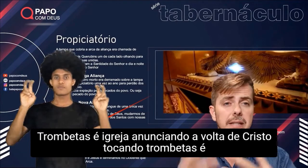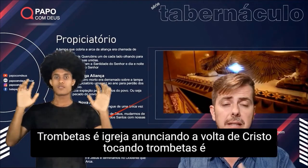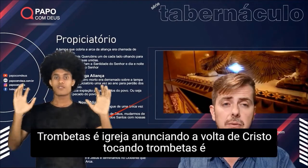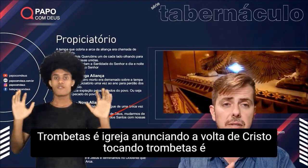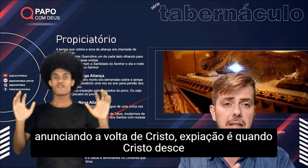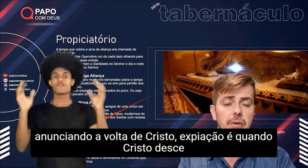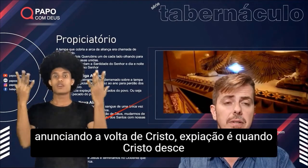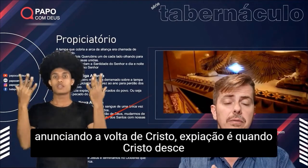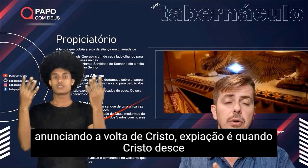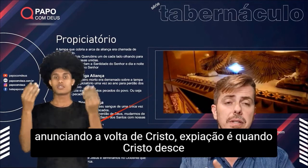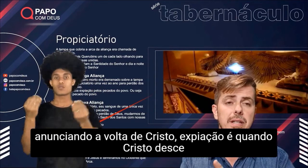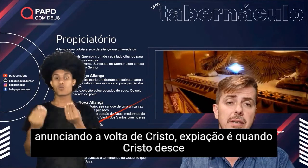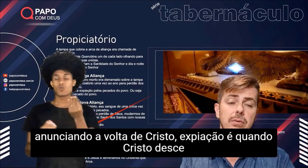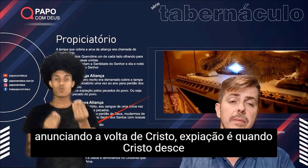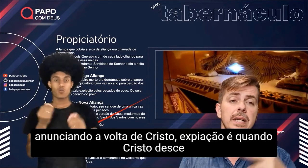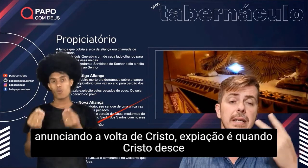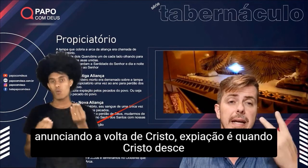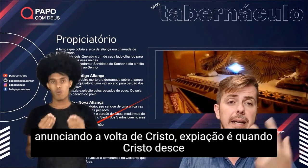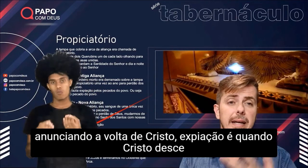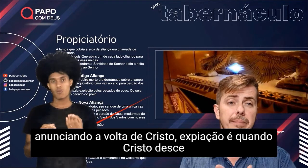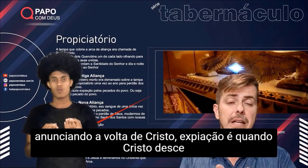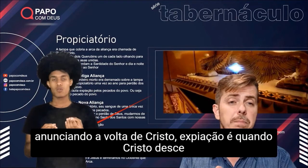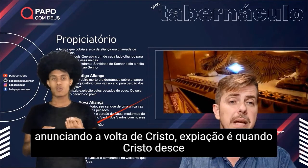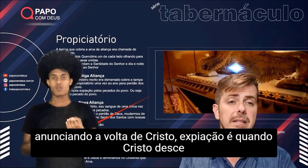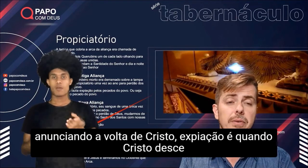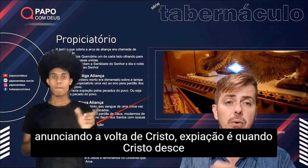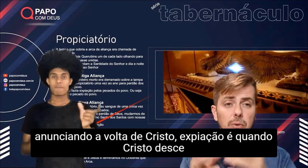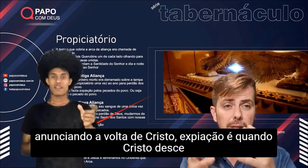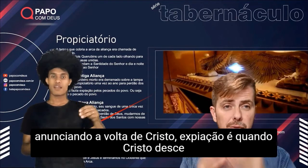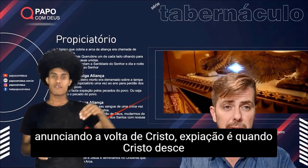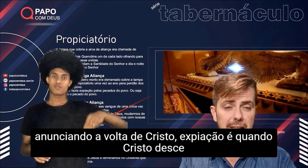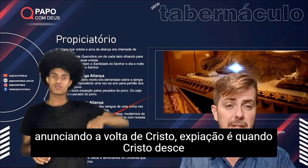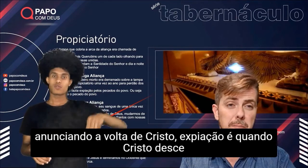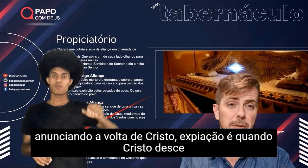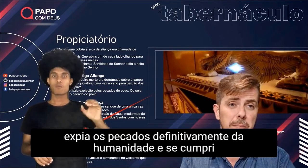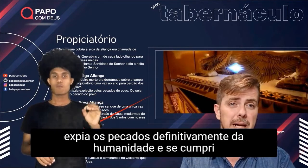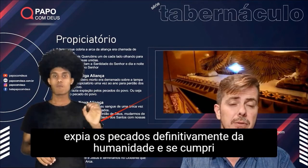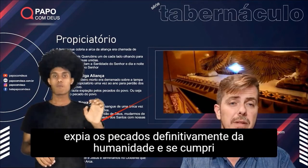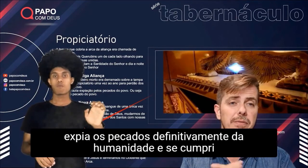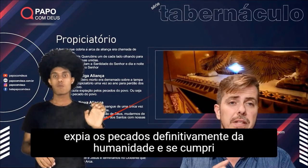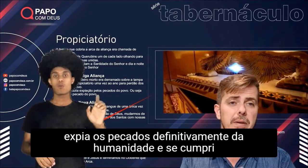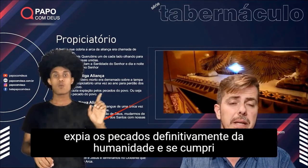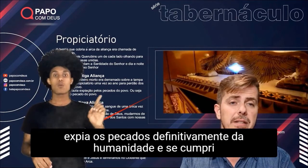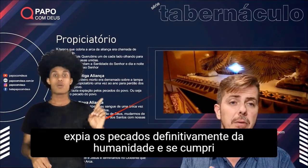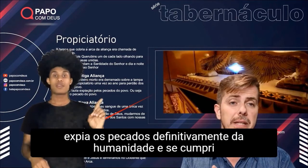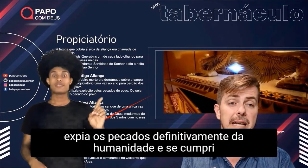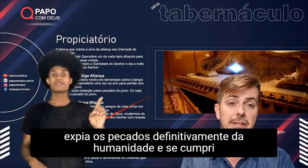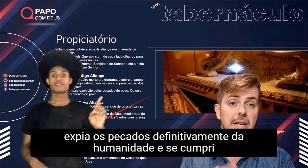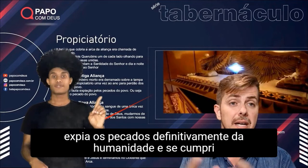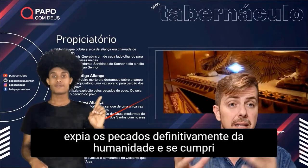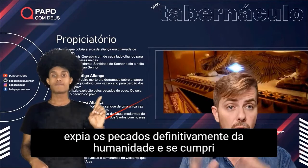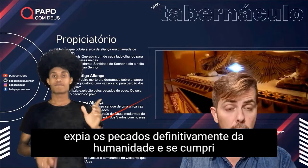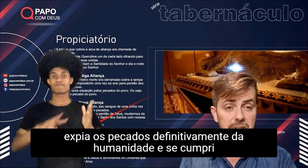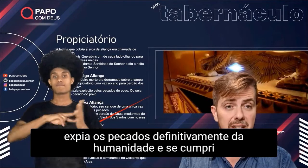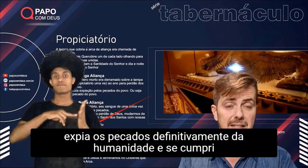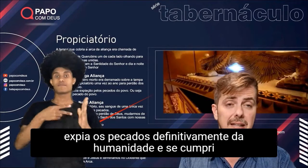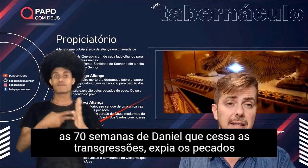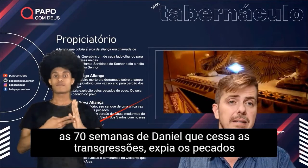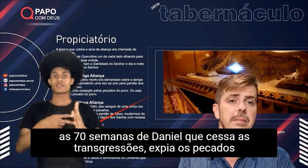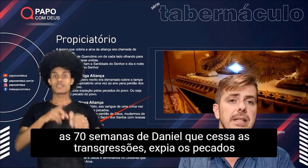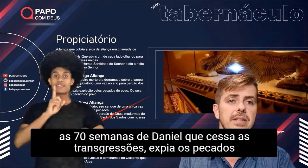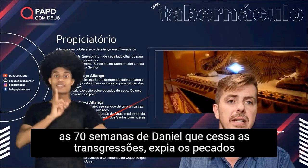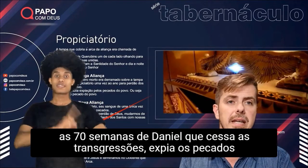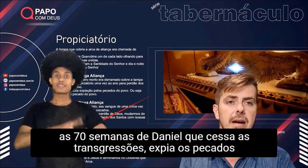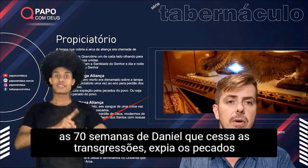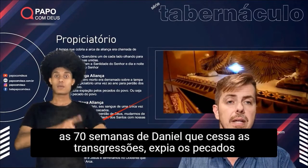tocando trombetas e anunciando a volta de Cristo. Expiação é quando Cristo desce e expia os pecados definitivamente da humanidade e cumpre-se as